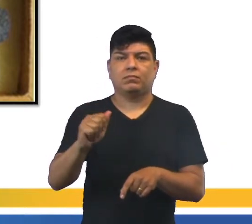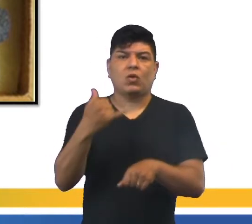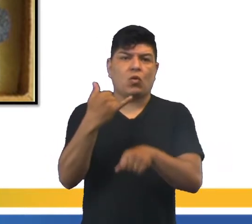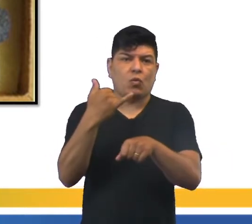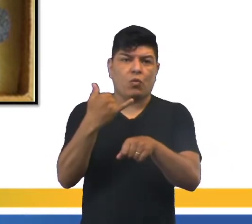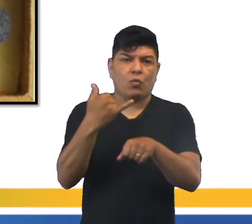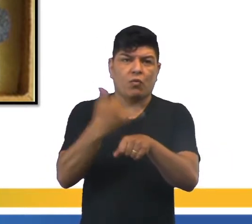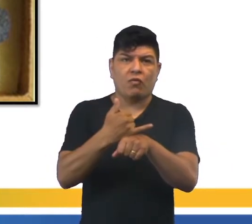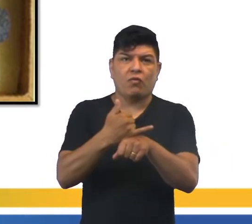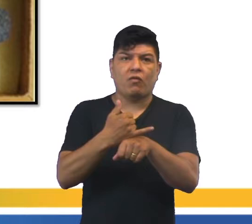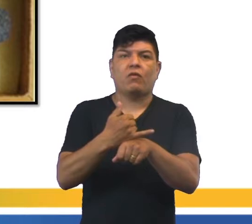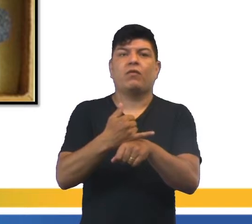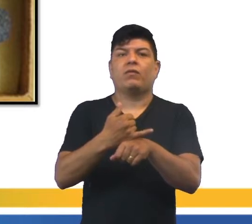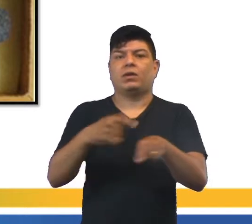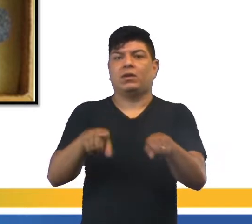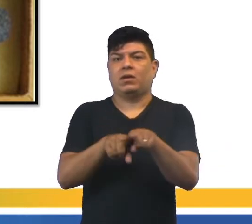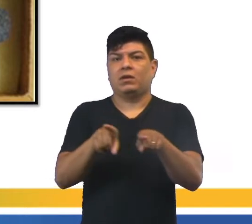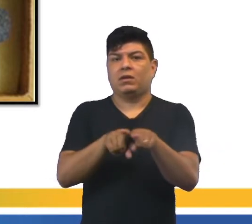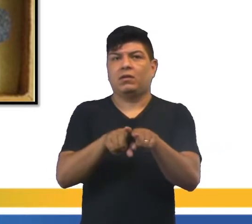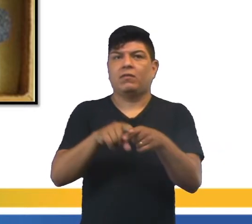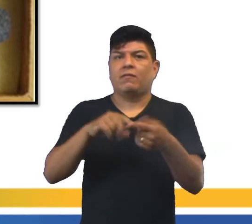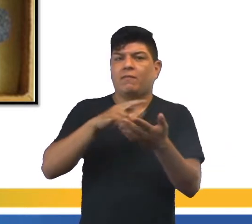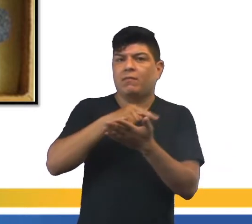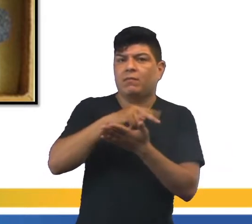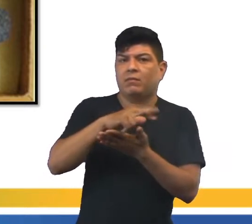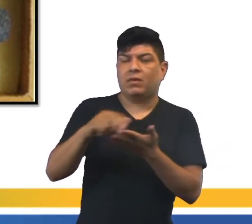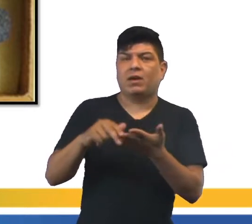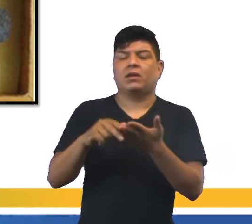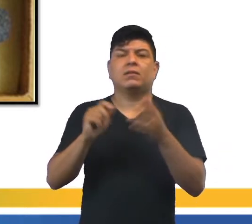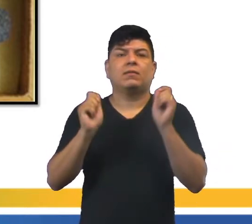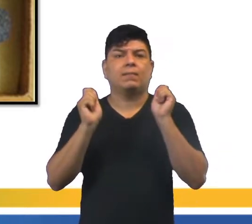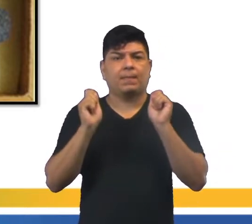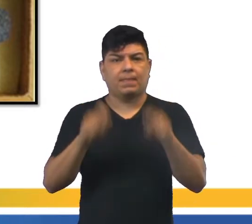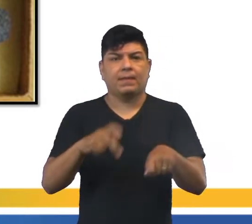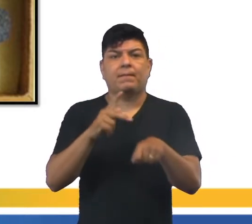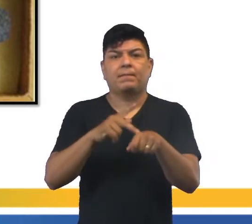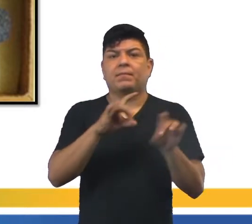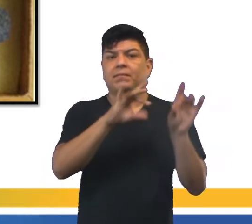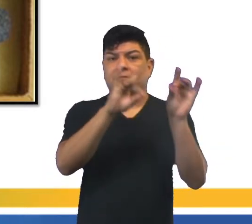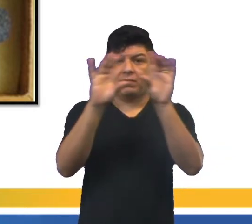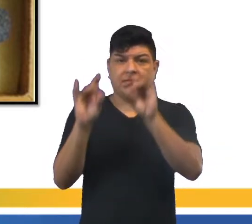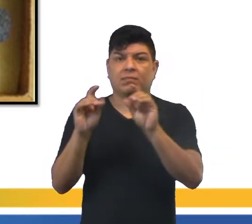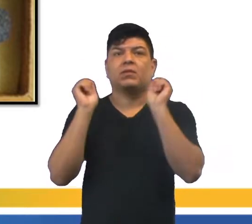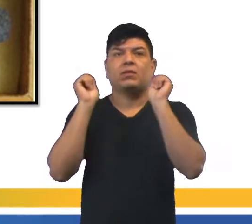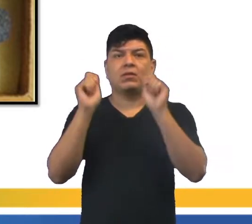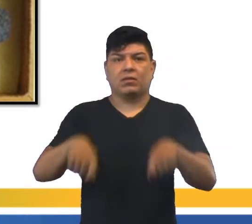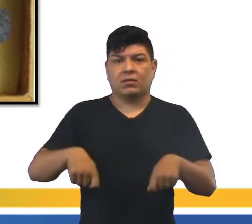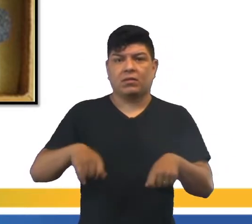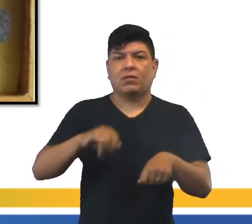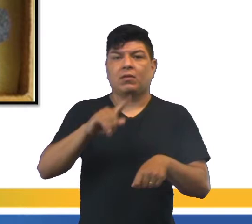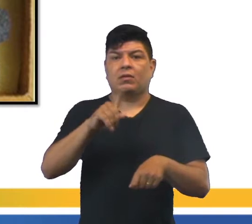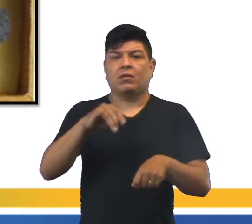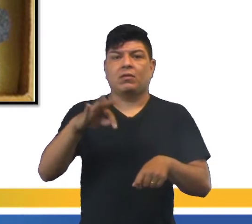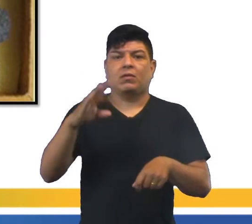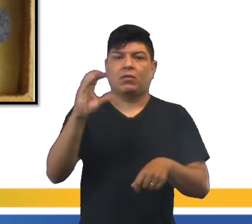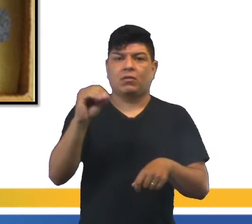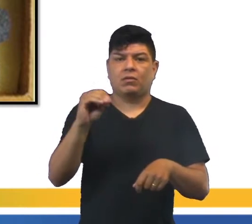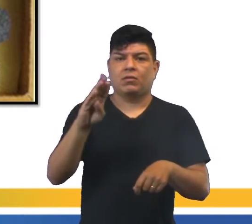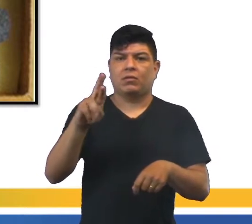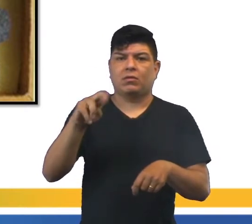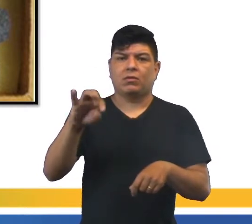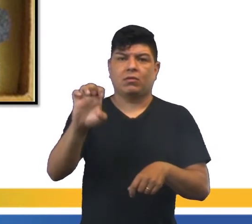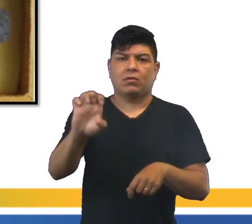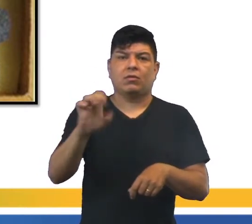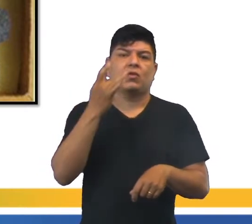Então, existem várias espécies, né, de minerais que têm essa capacidade de tirar, desde o zinco ao cobre,